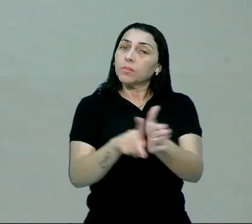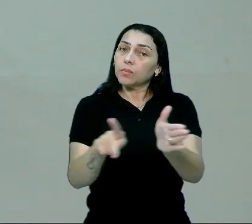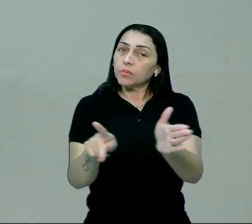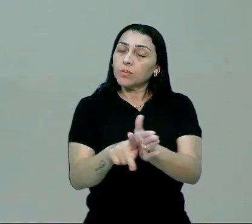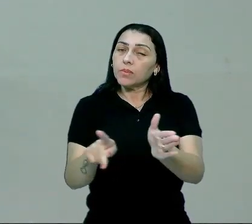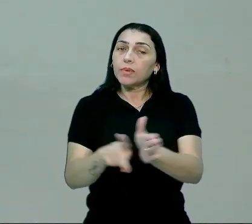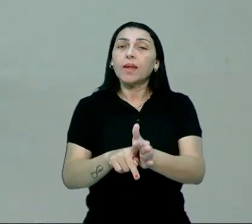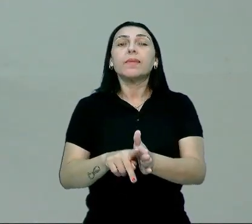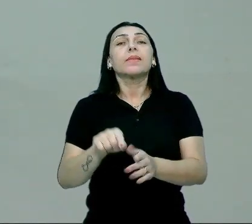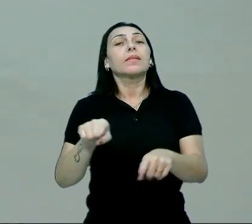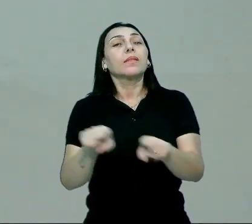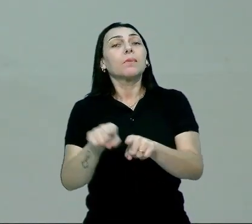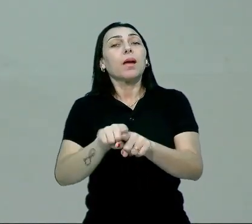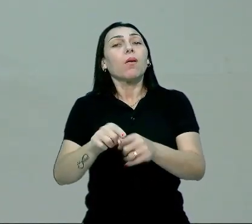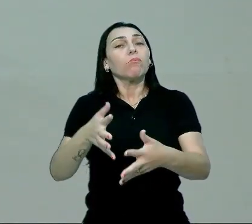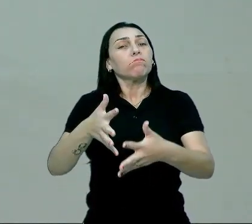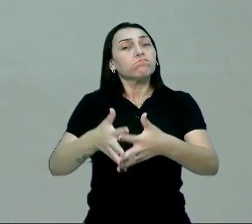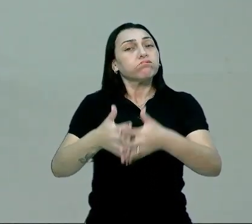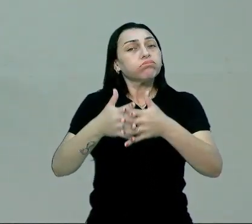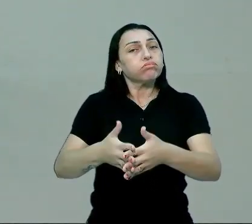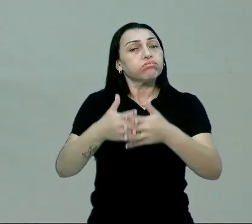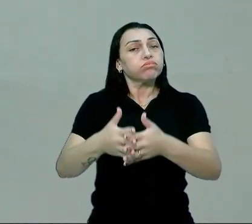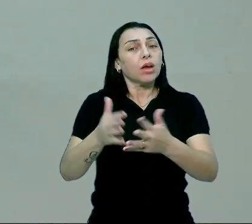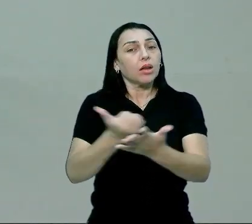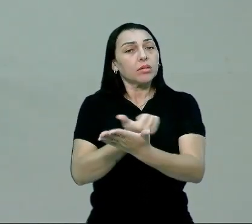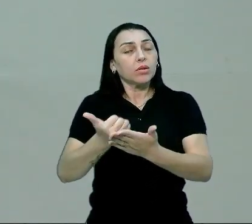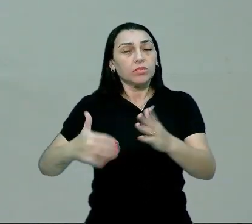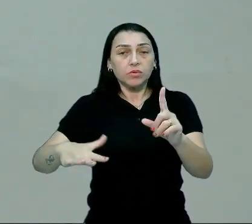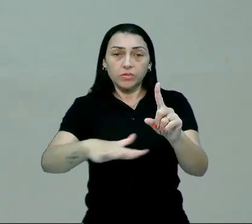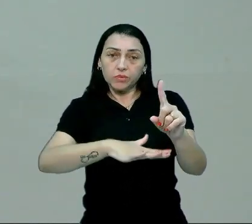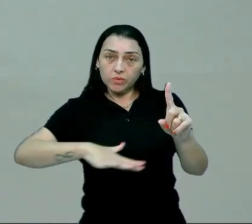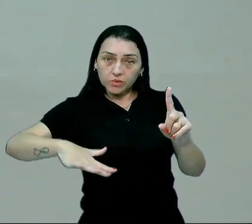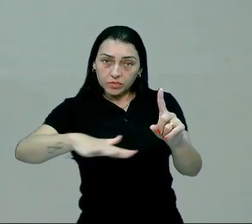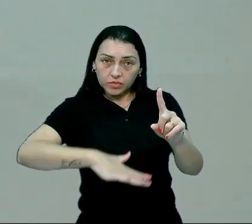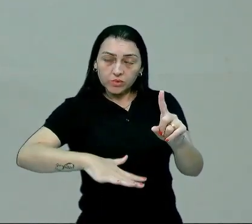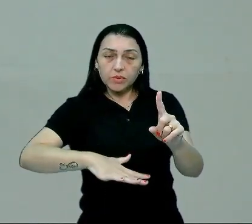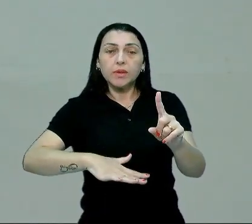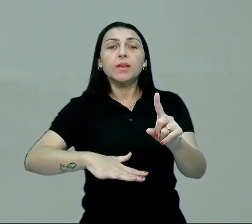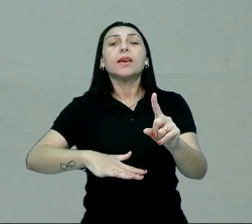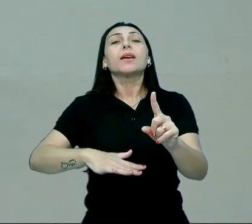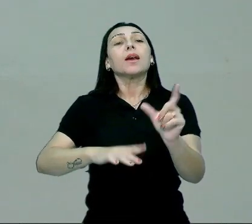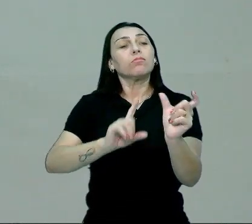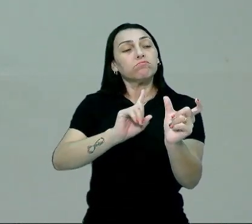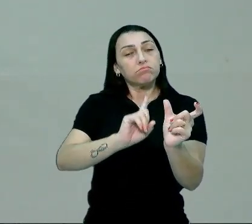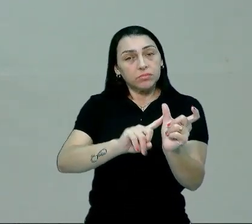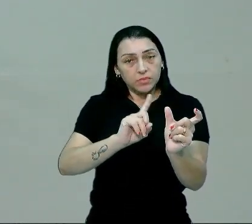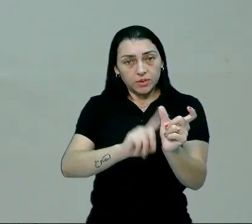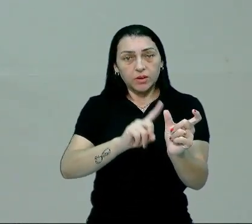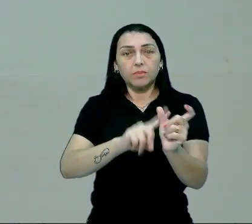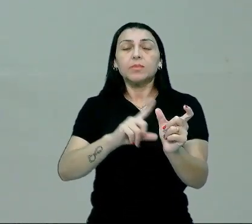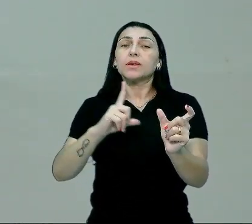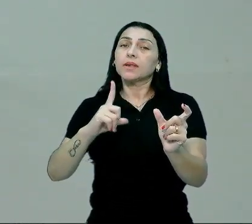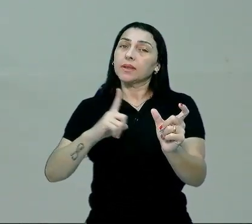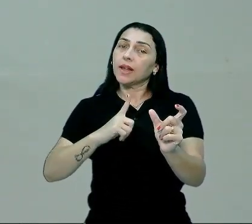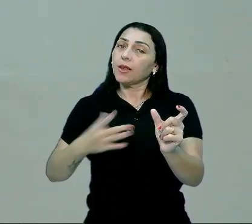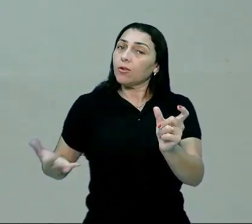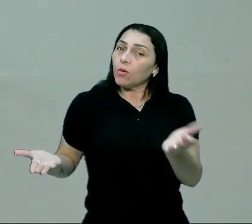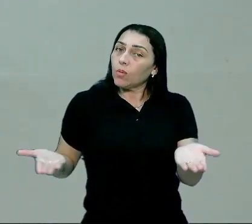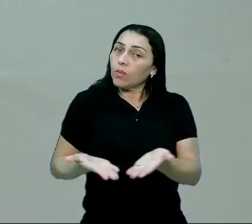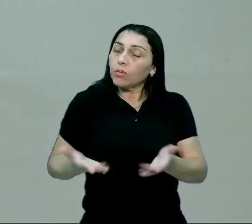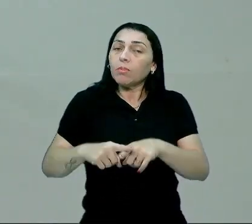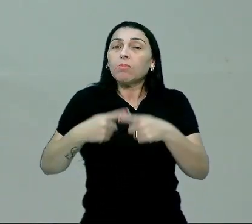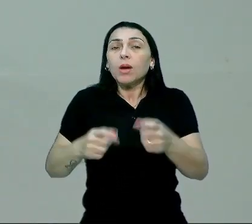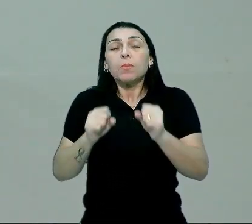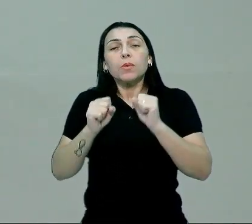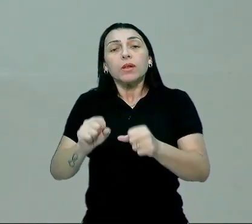social. Não vamos confundir a ação social, que é um termo muito recorrente na atualidade,